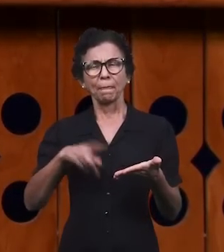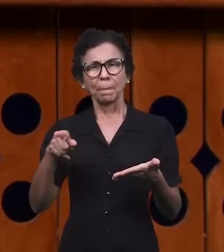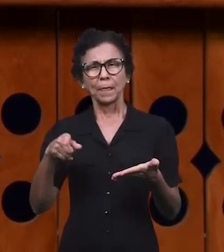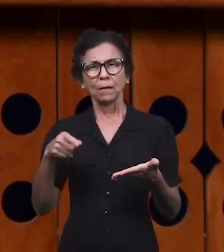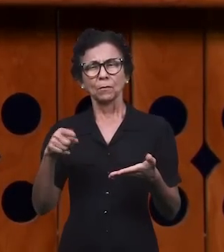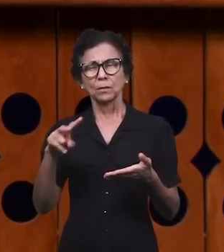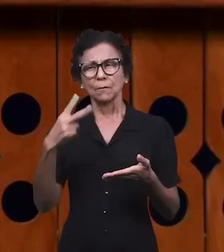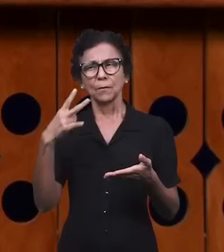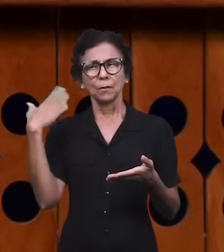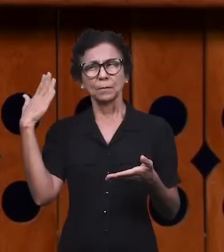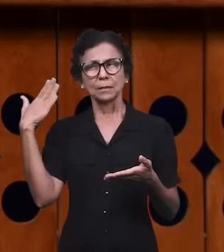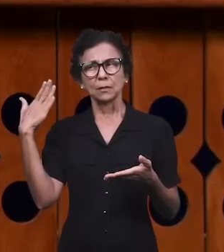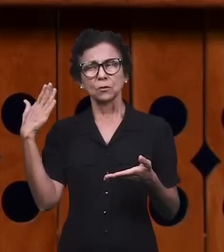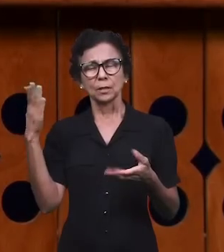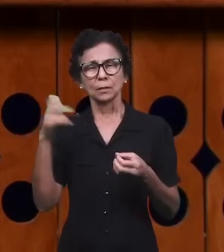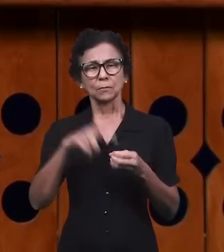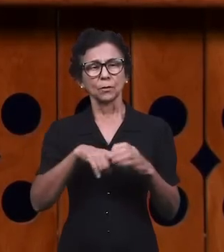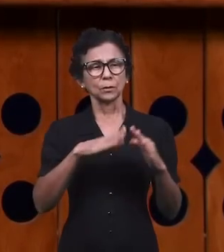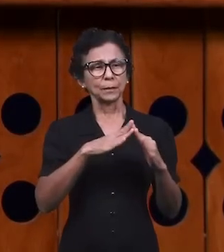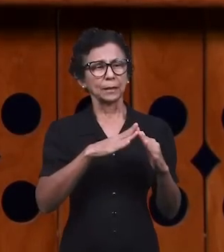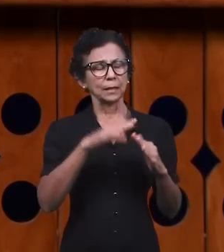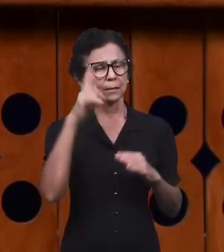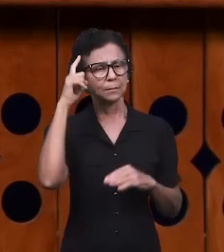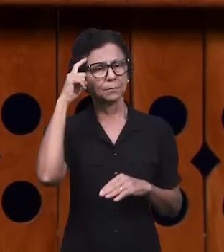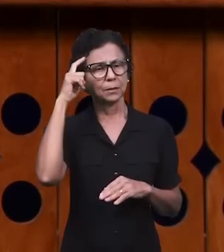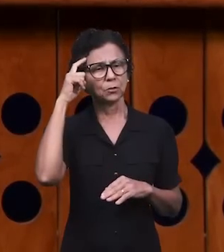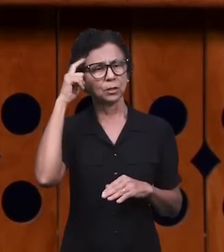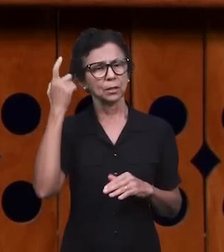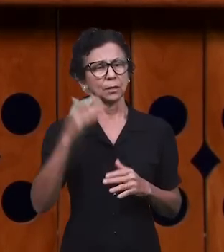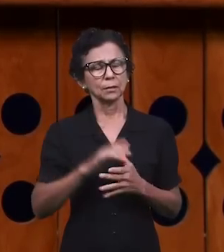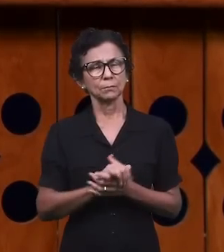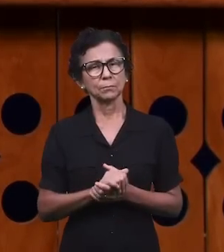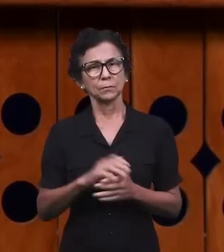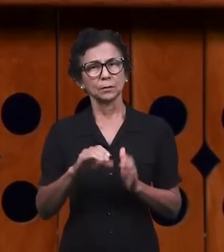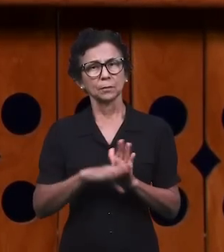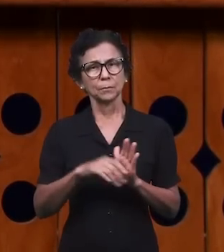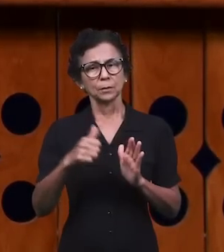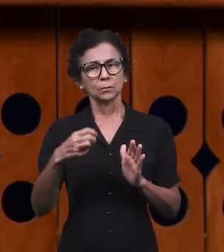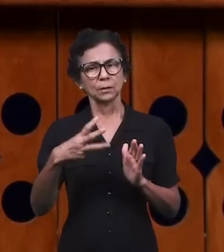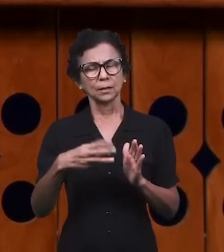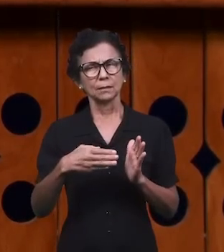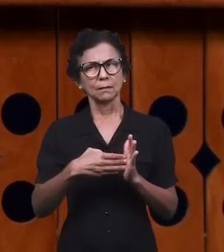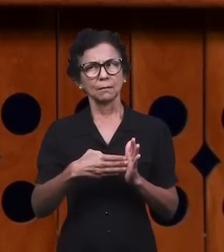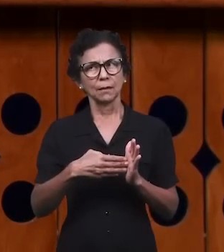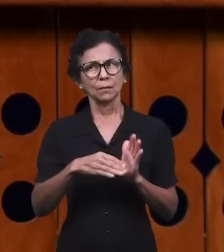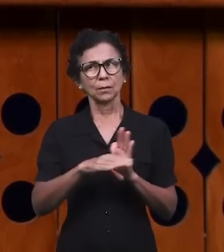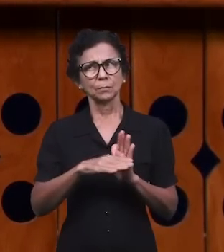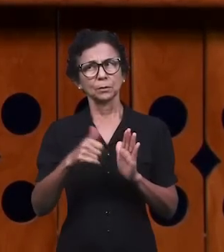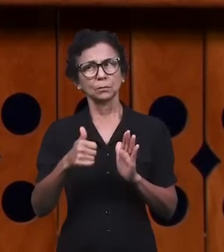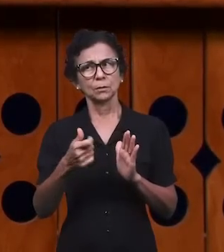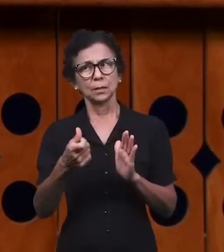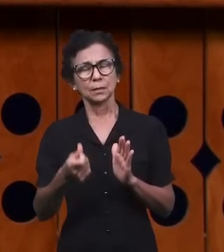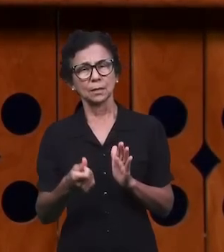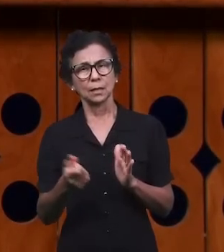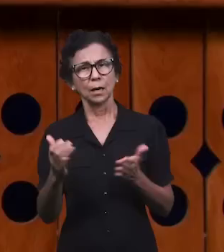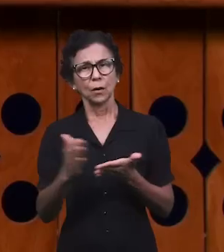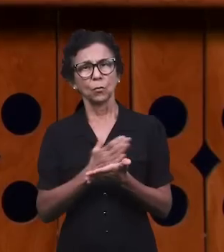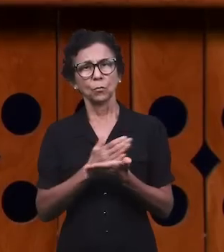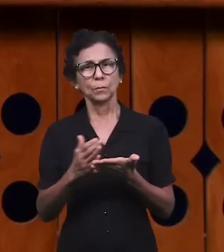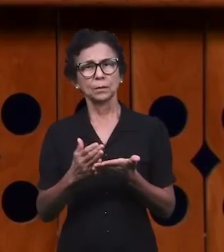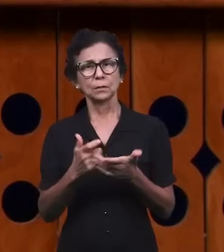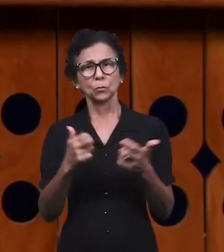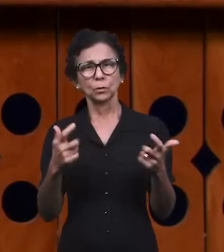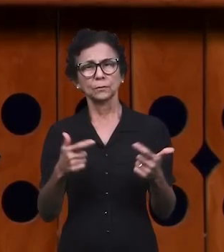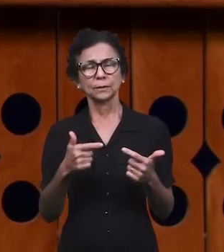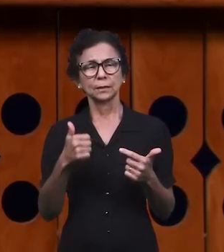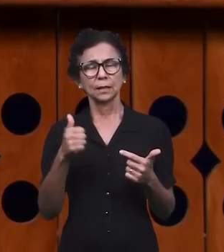agora meditar, capítulo 13 até o capítulo 16, vou ler. Tem coisas que você entende de pronto, tem coisas que você vai precisar